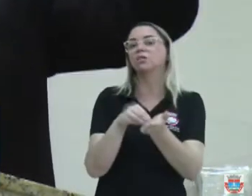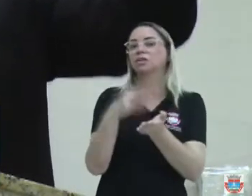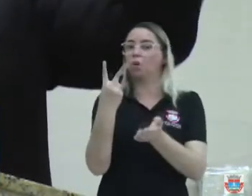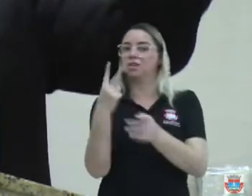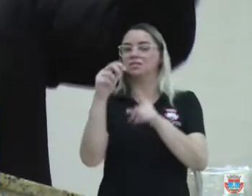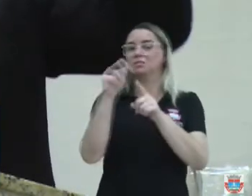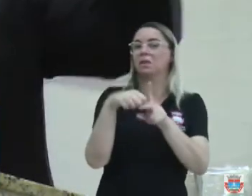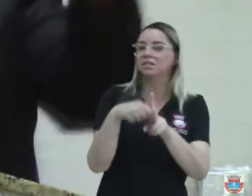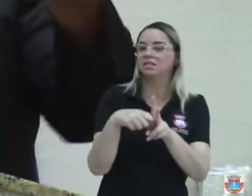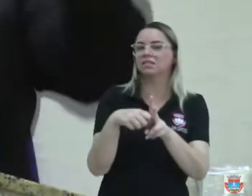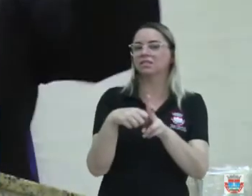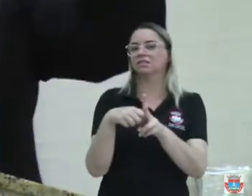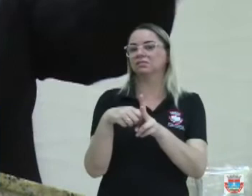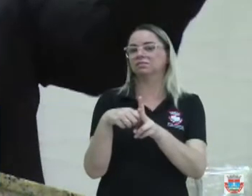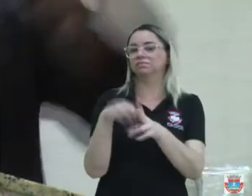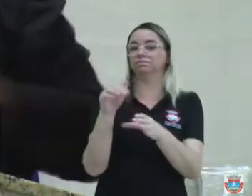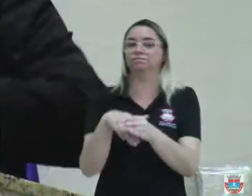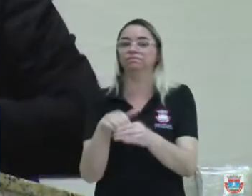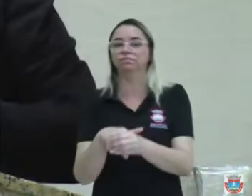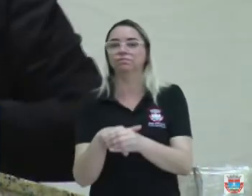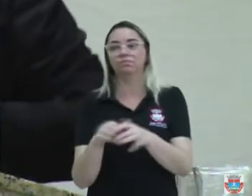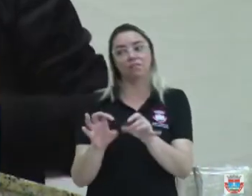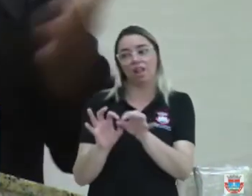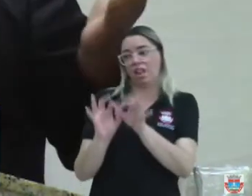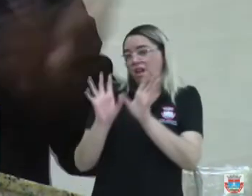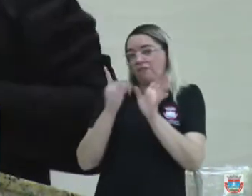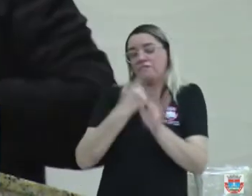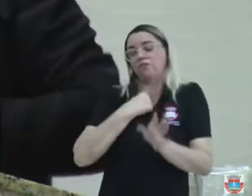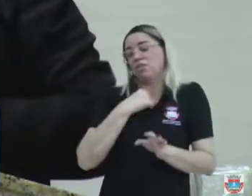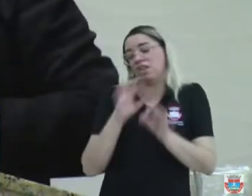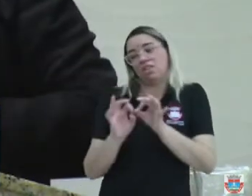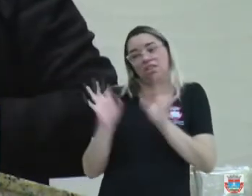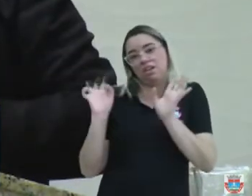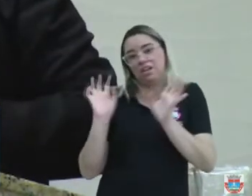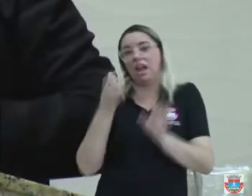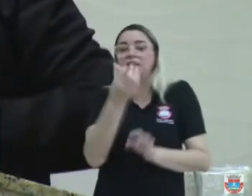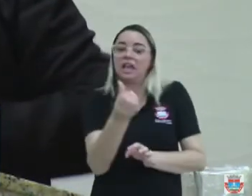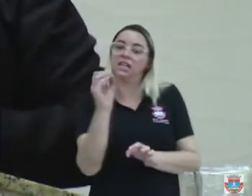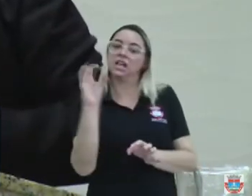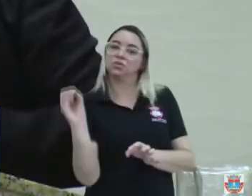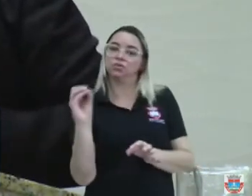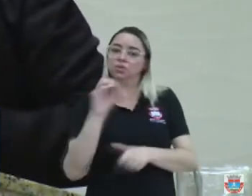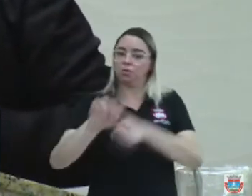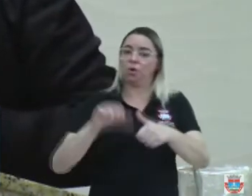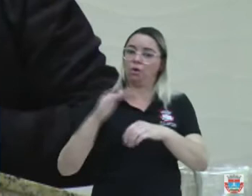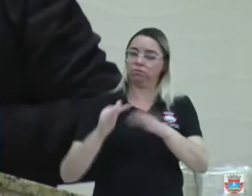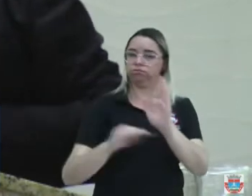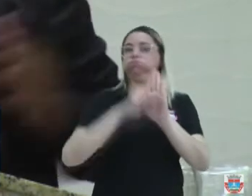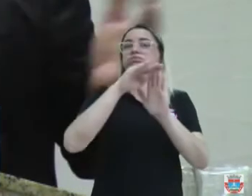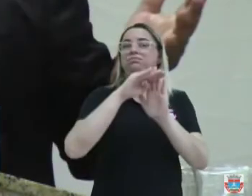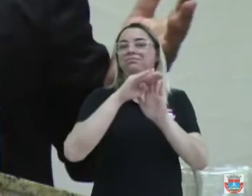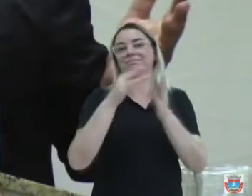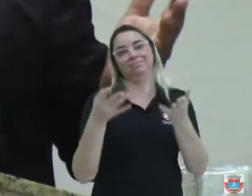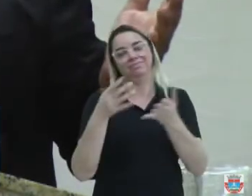o presidente, por livre e espontânea vontade, está dando um auxílio de 600. Olha como é bom.